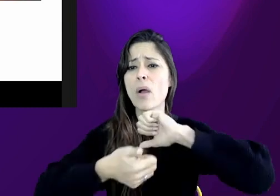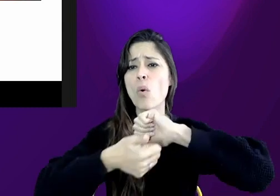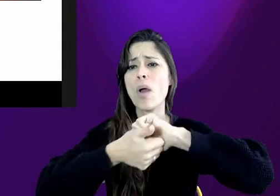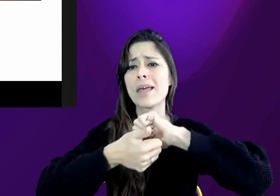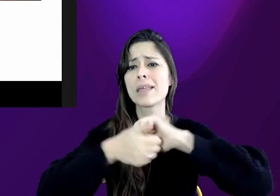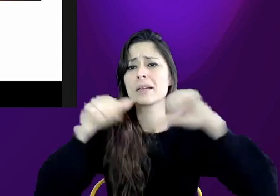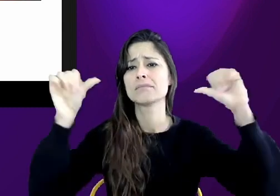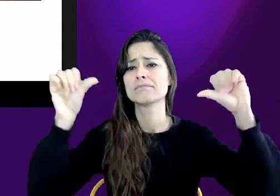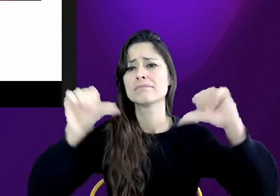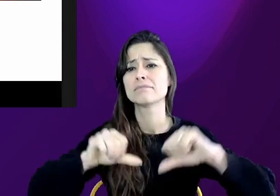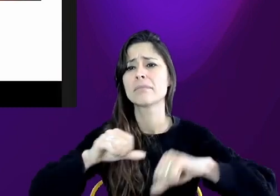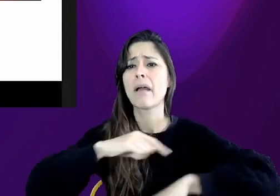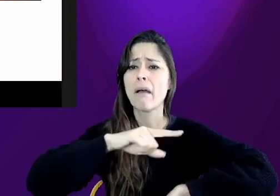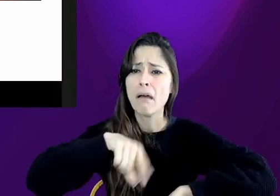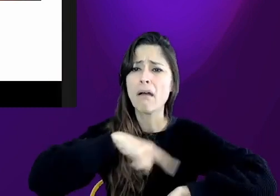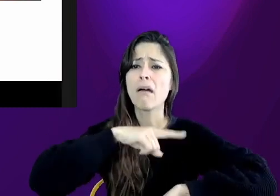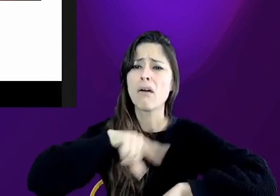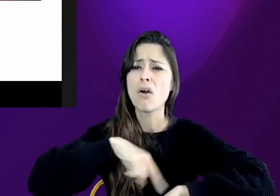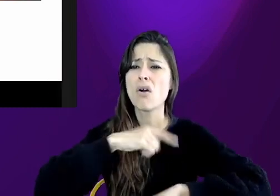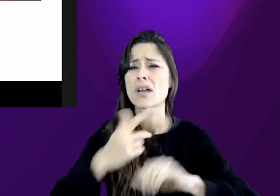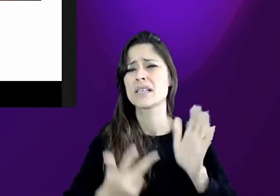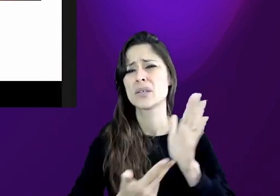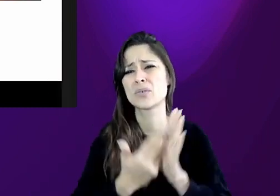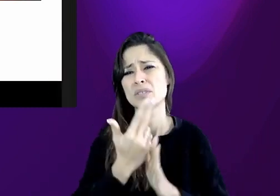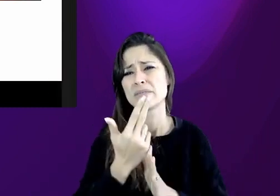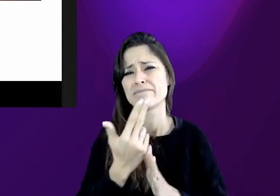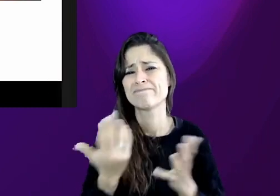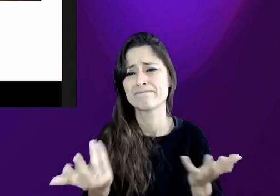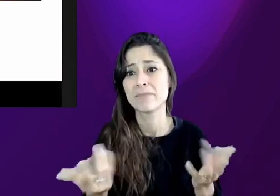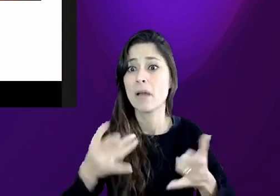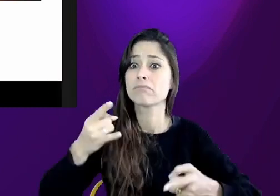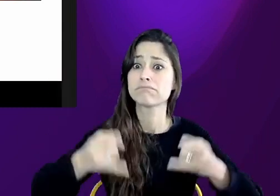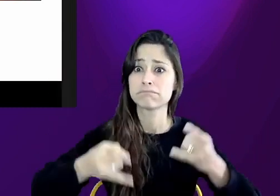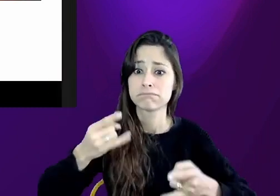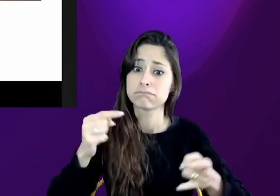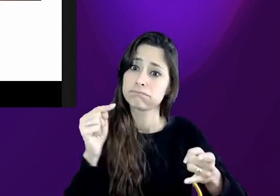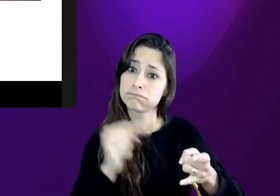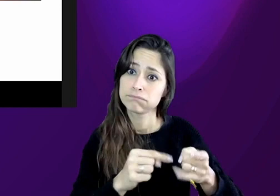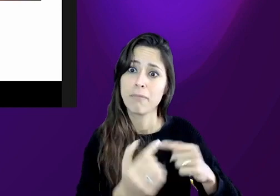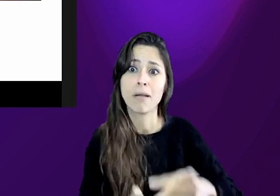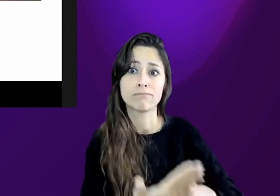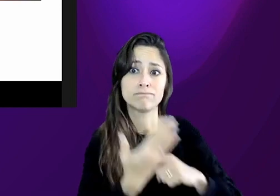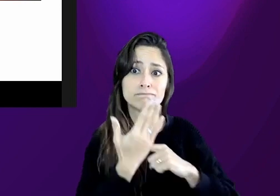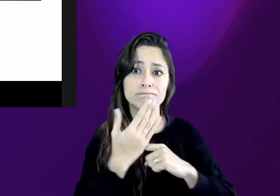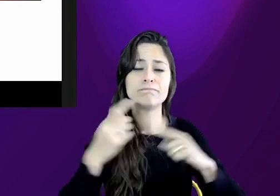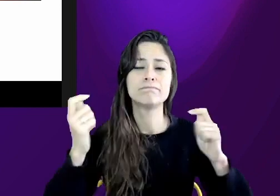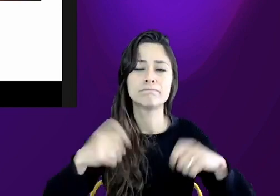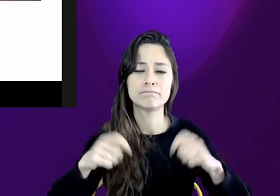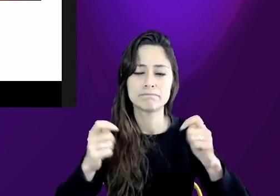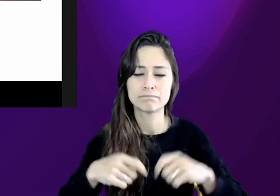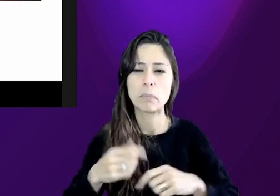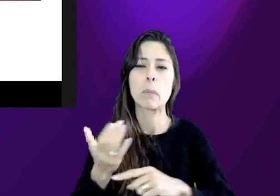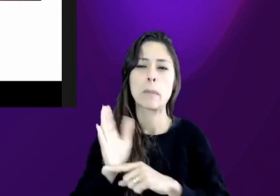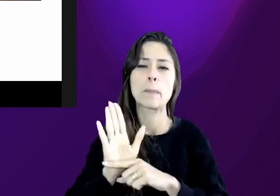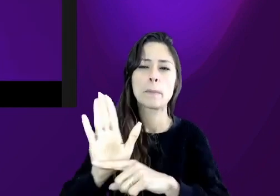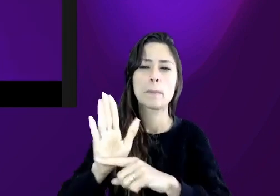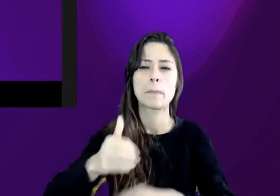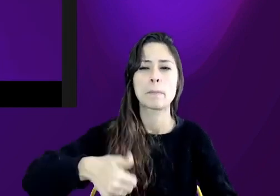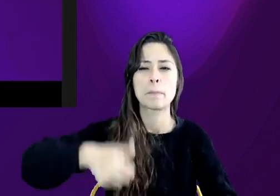durante tantas horas cirúrgicas, e a cirurgia robótica também, eu acredito que se sobressai nessa